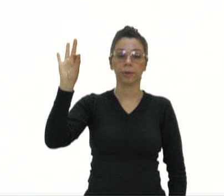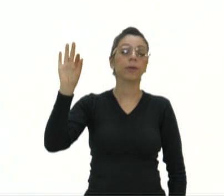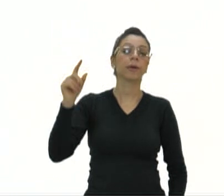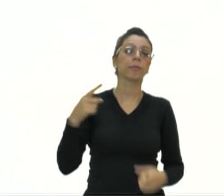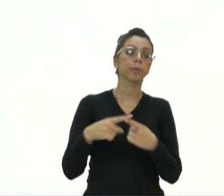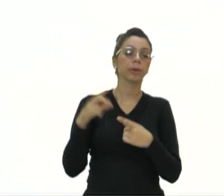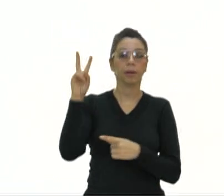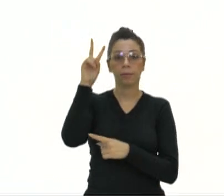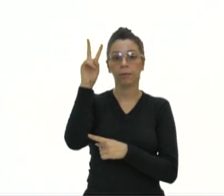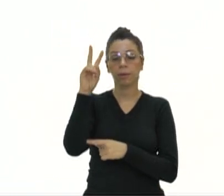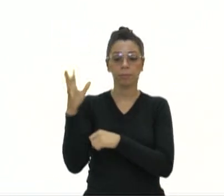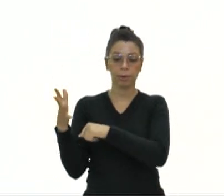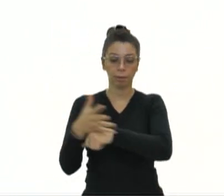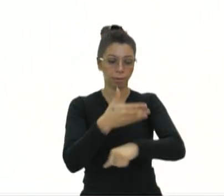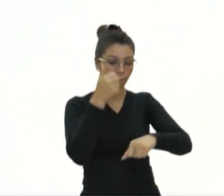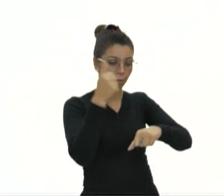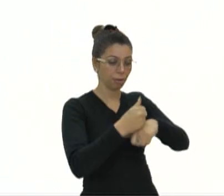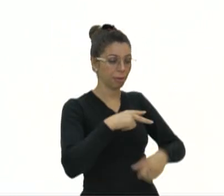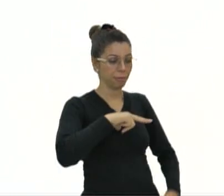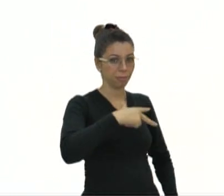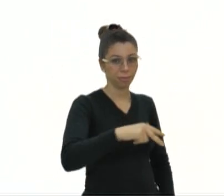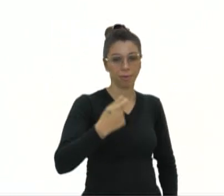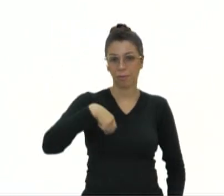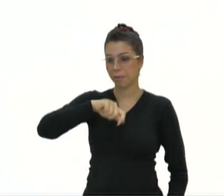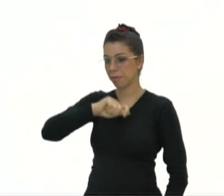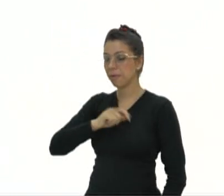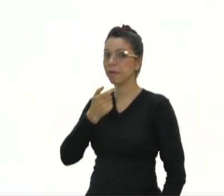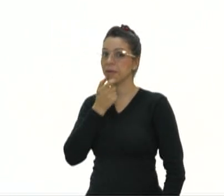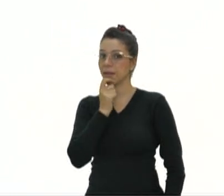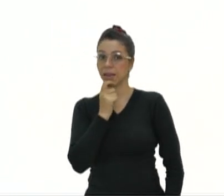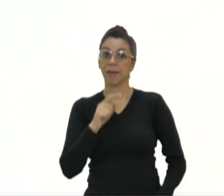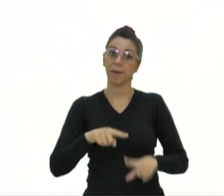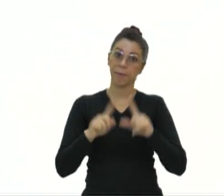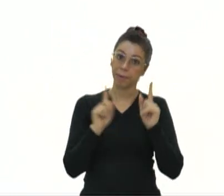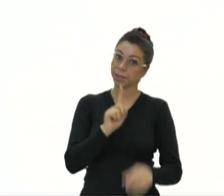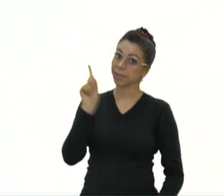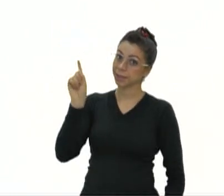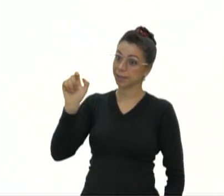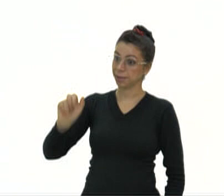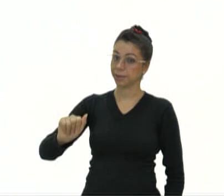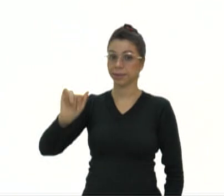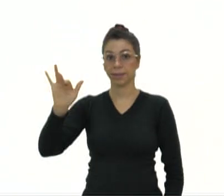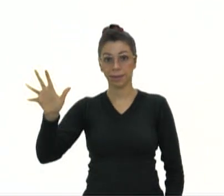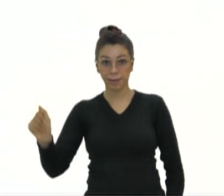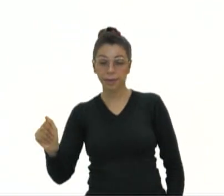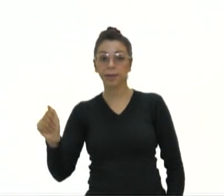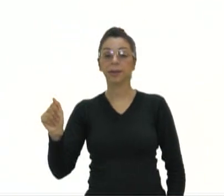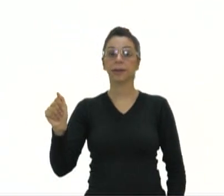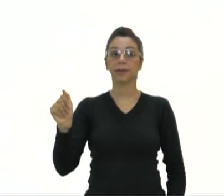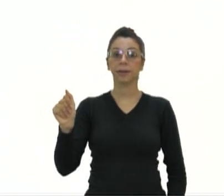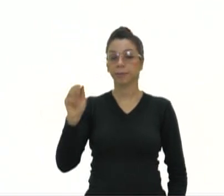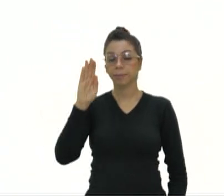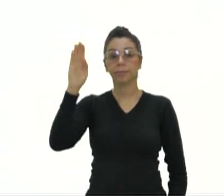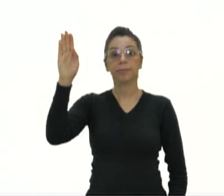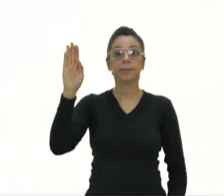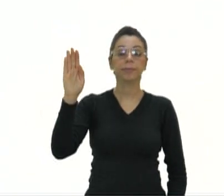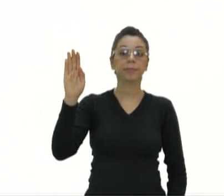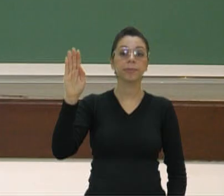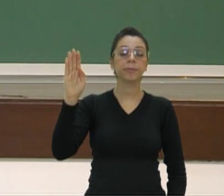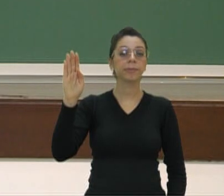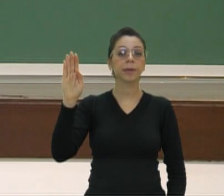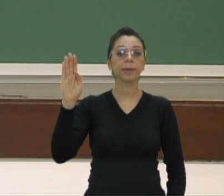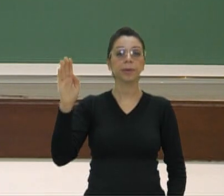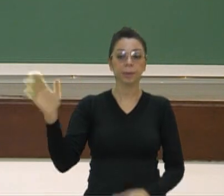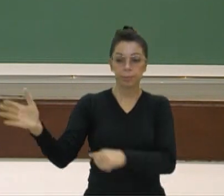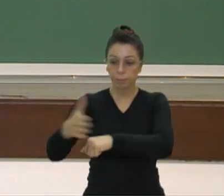lembramos de colonizadores apenas Portugal, Espanha e Inglaterra, mas aqui no continente africano, principalmente, os